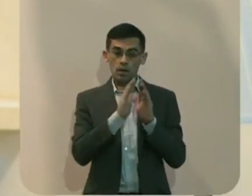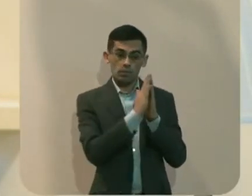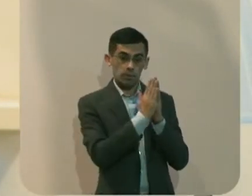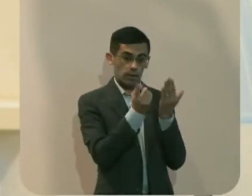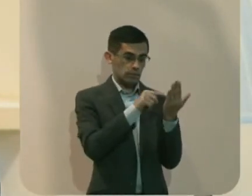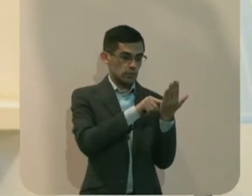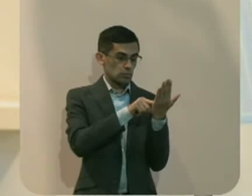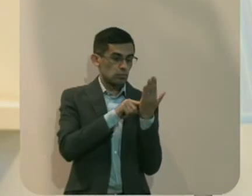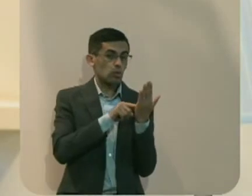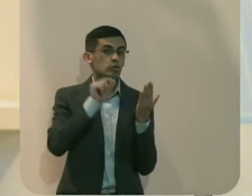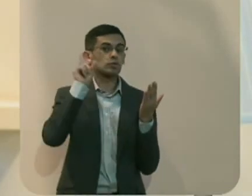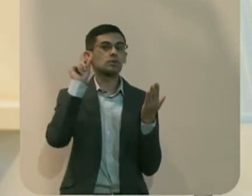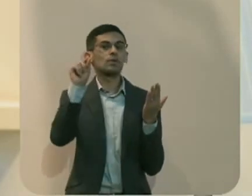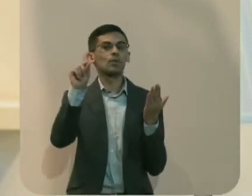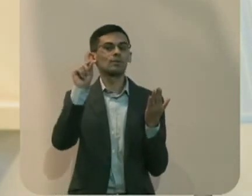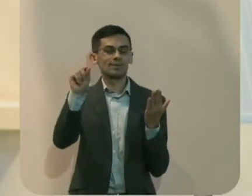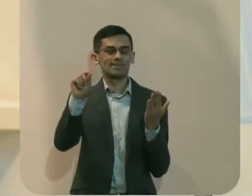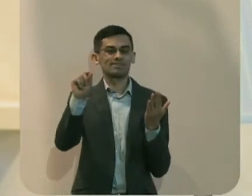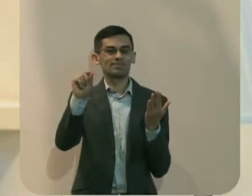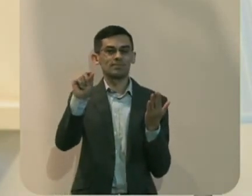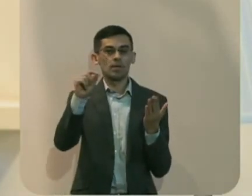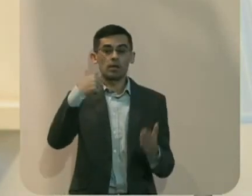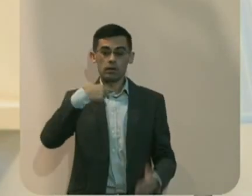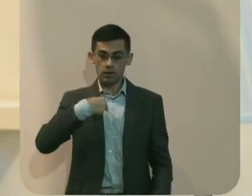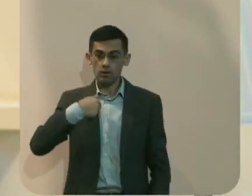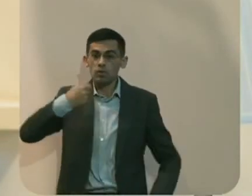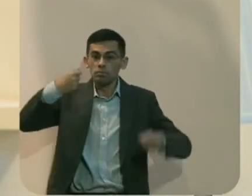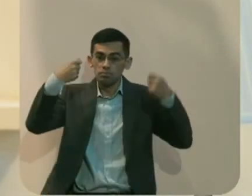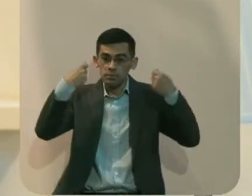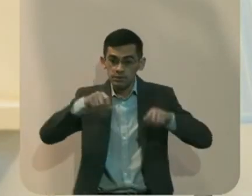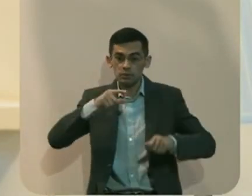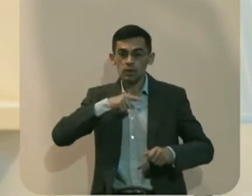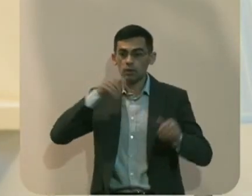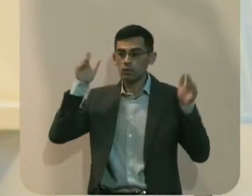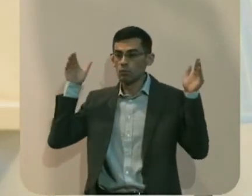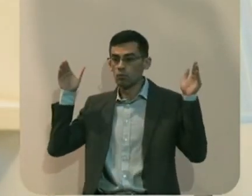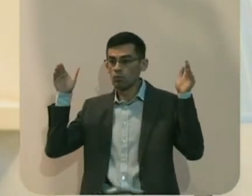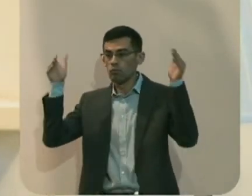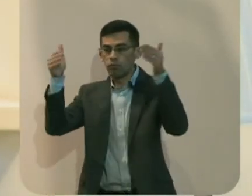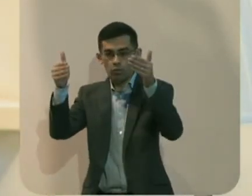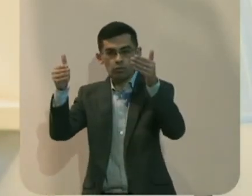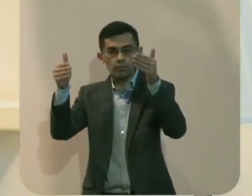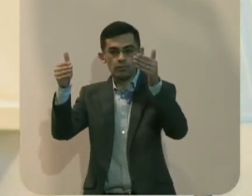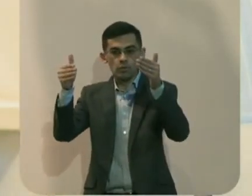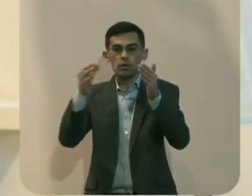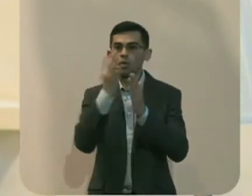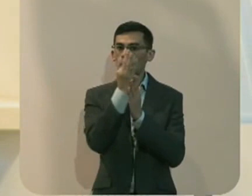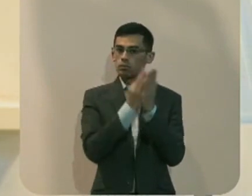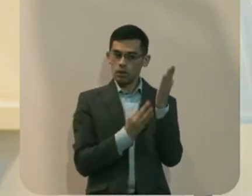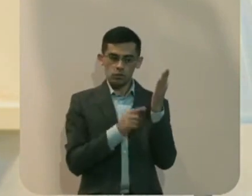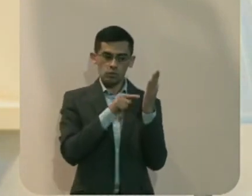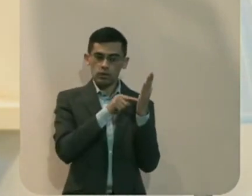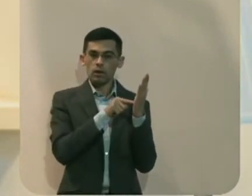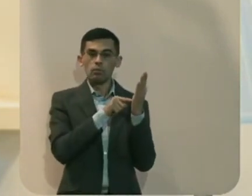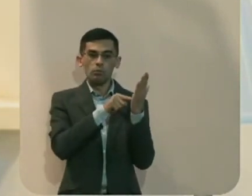palavra de Deus está dizendo para a gente que eu tenho que ter um foco. E ele diz assim, se você quer